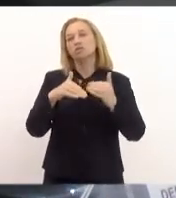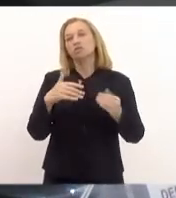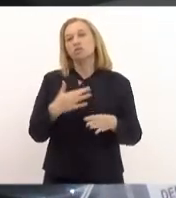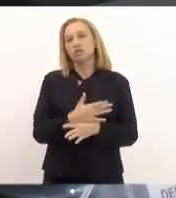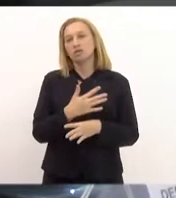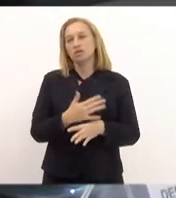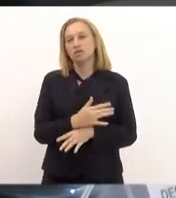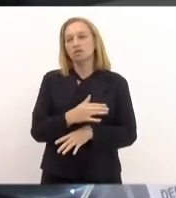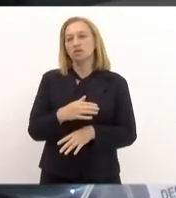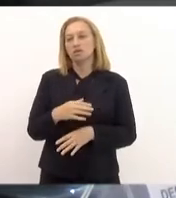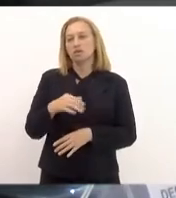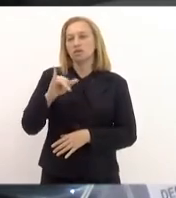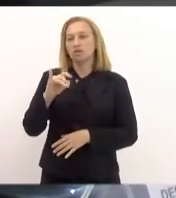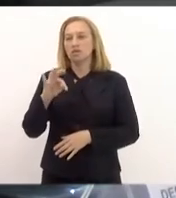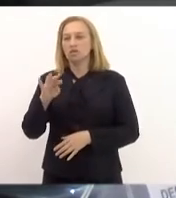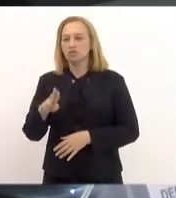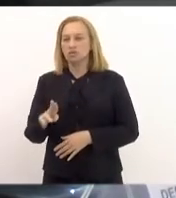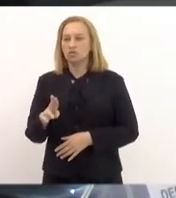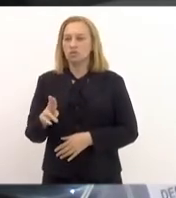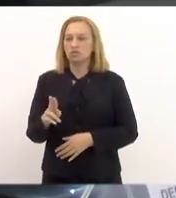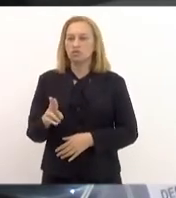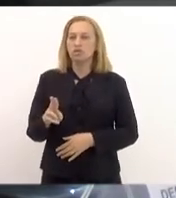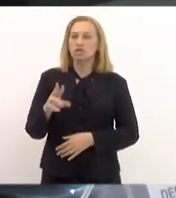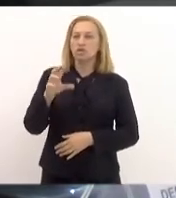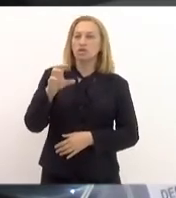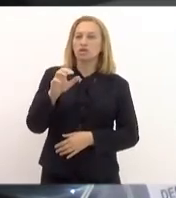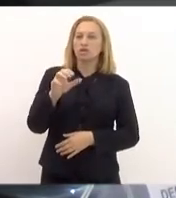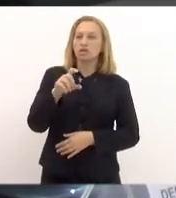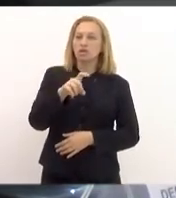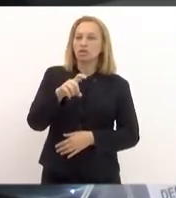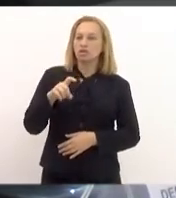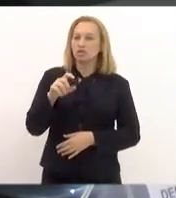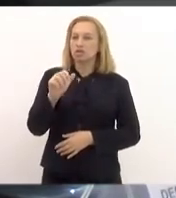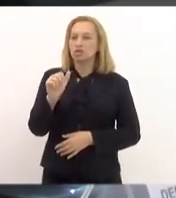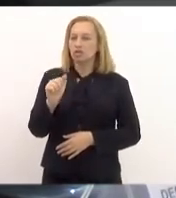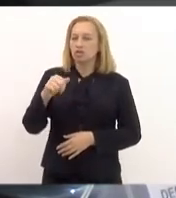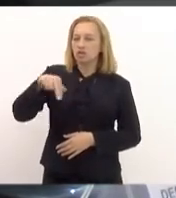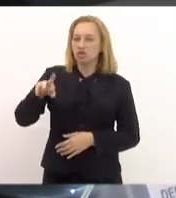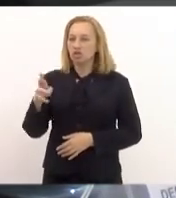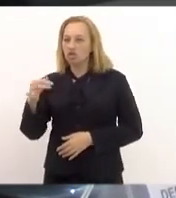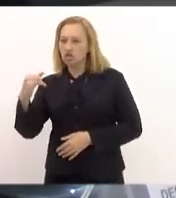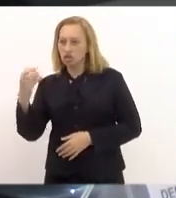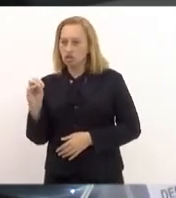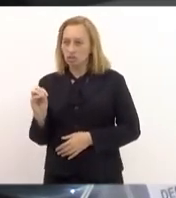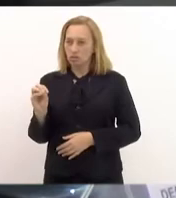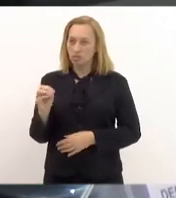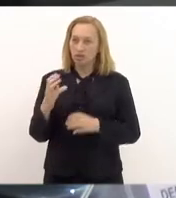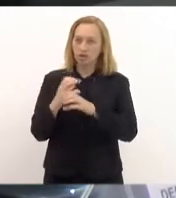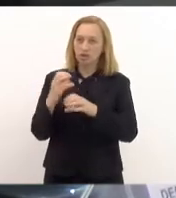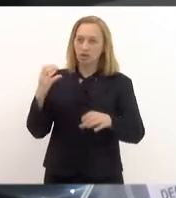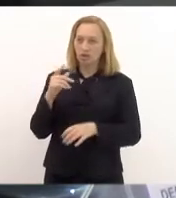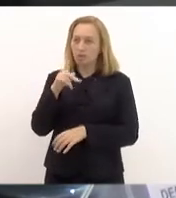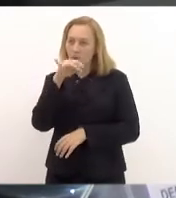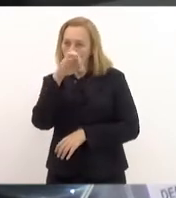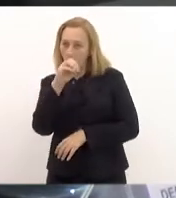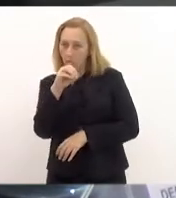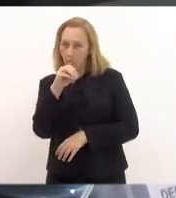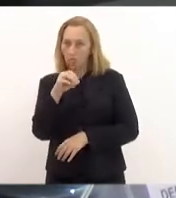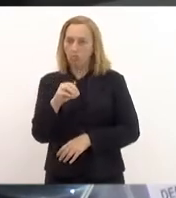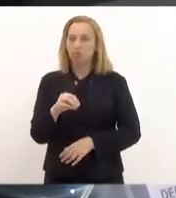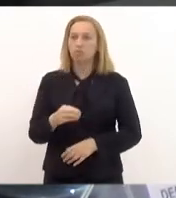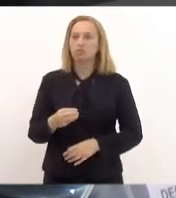município de Iguaçu, o senhor Alexandre, o Xandrinho, popularmente conhecido como Xandrinho, representado pelo arquiteto e urbanista Paulo Aguiar,